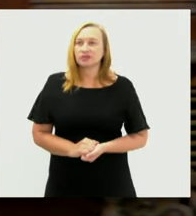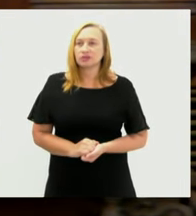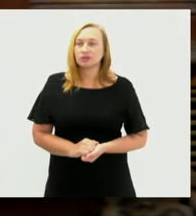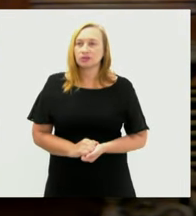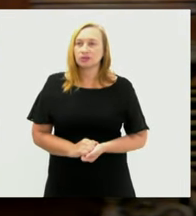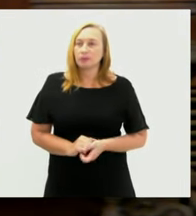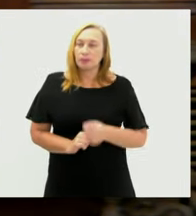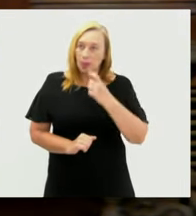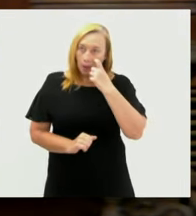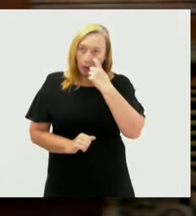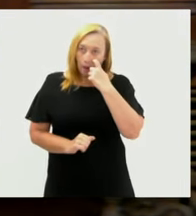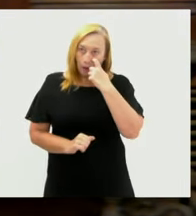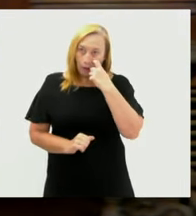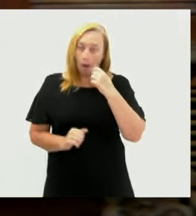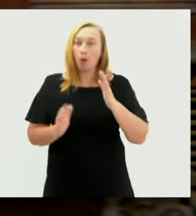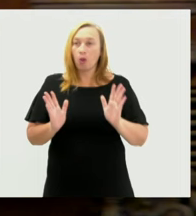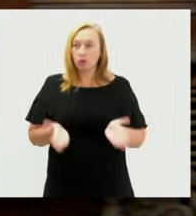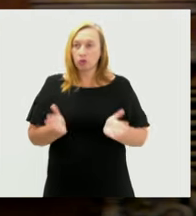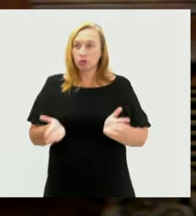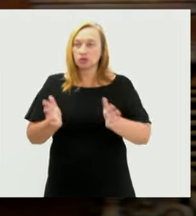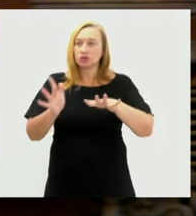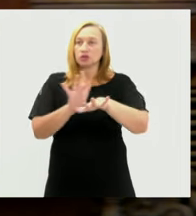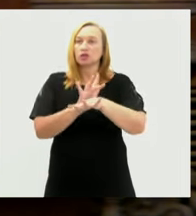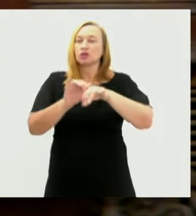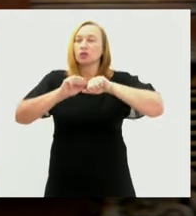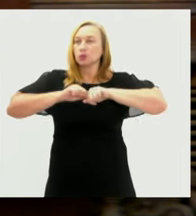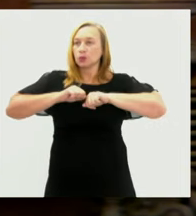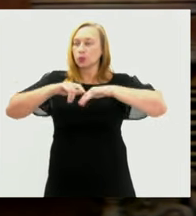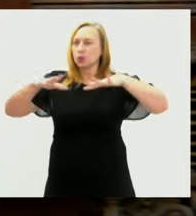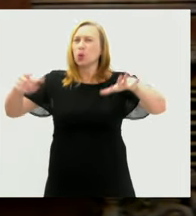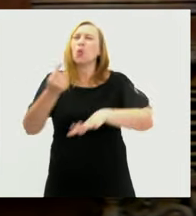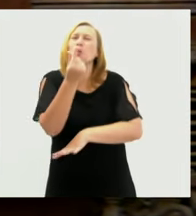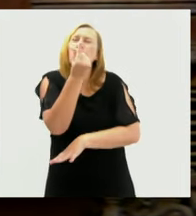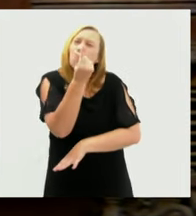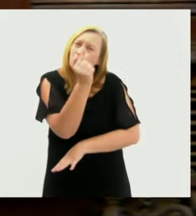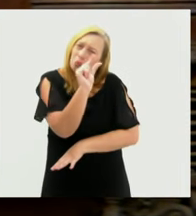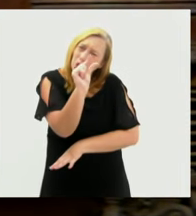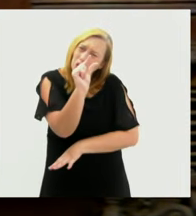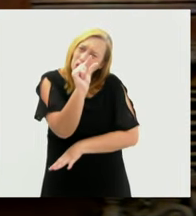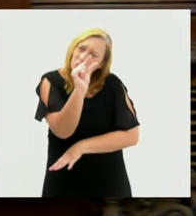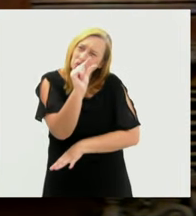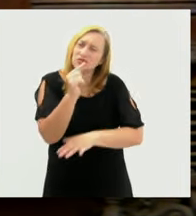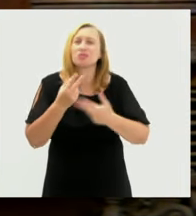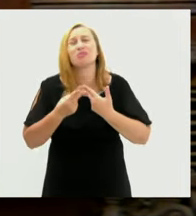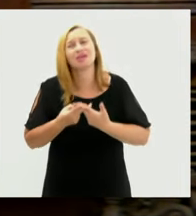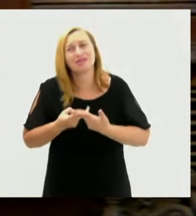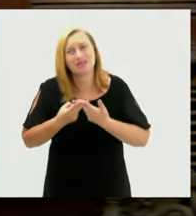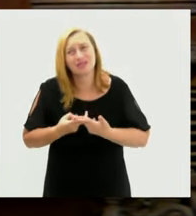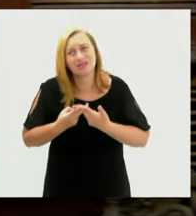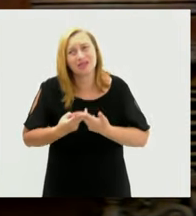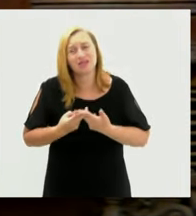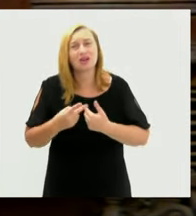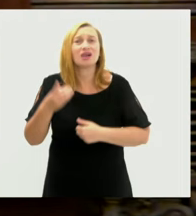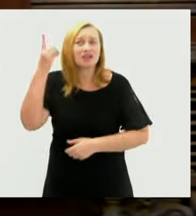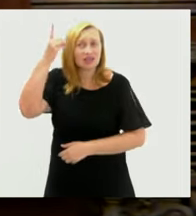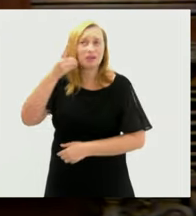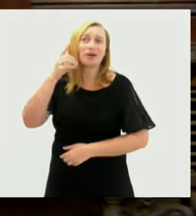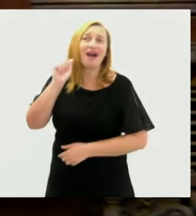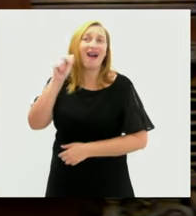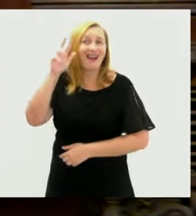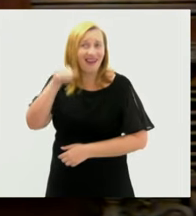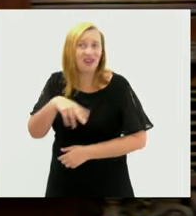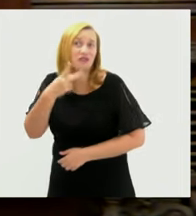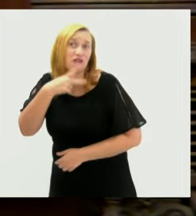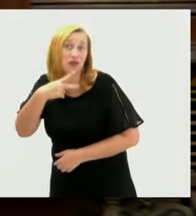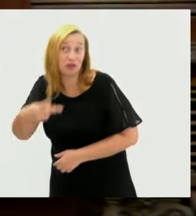saiu na grande mídia, para concluir, presidente, eu só te peço um pouquinho, porque o deputado Alan foi guloso, tomou meu tempo todo, só um pouquinho